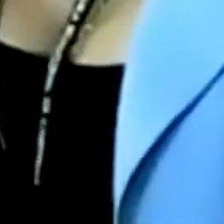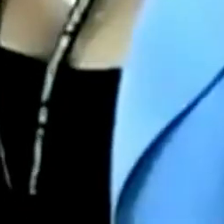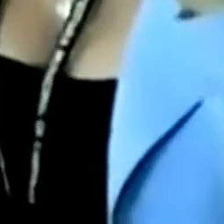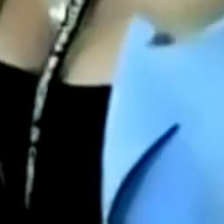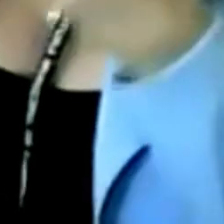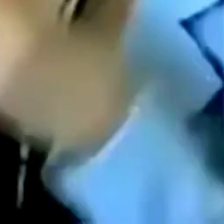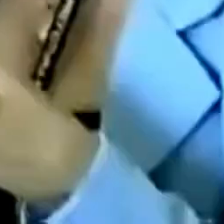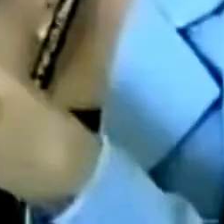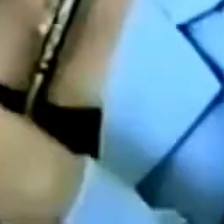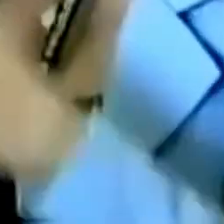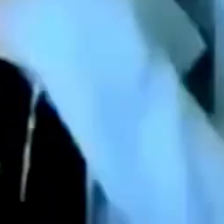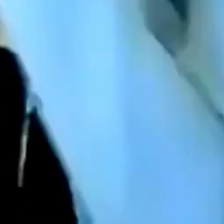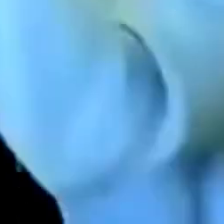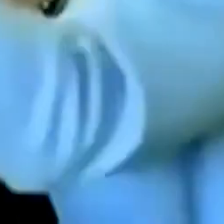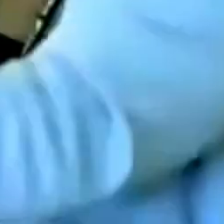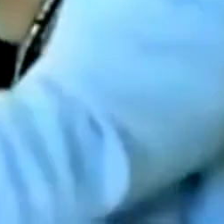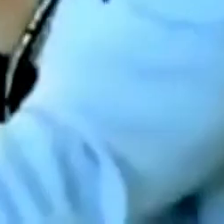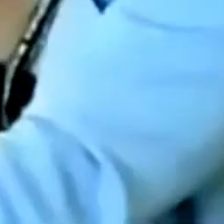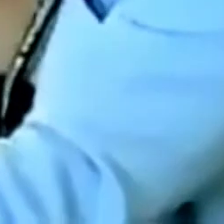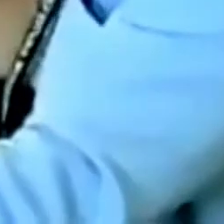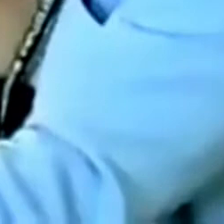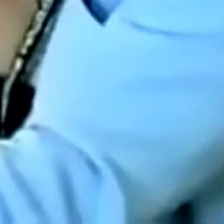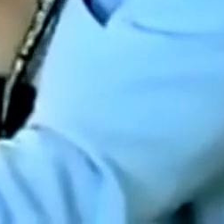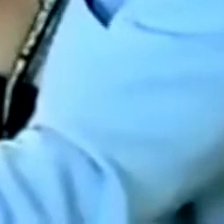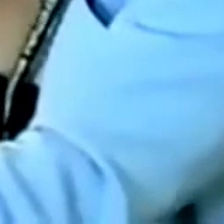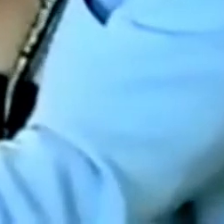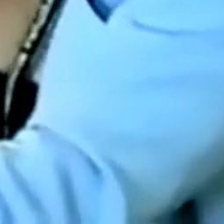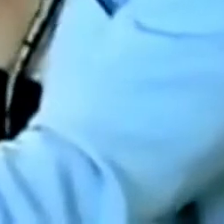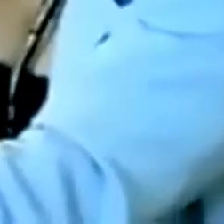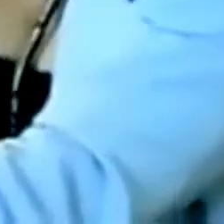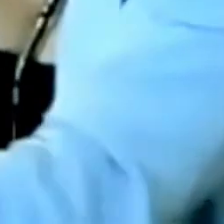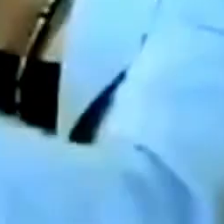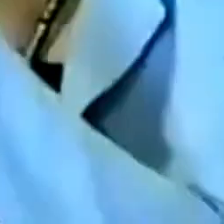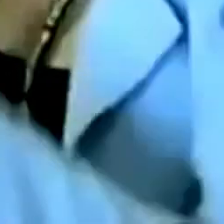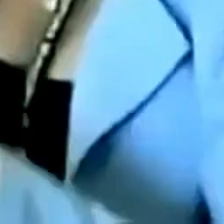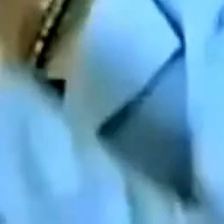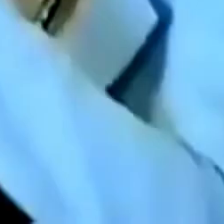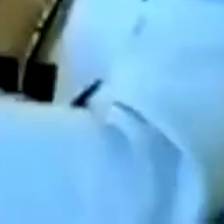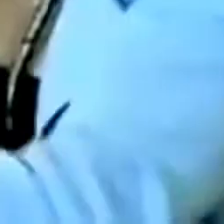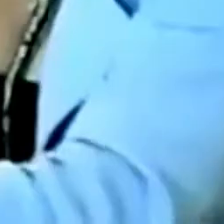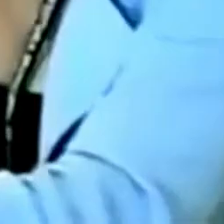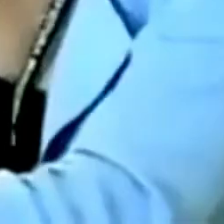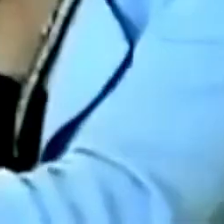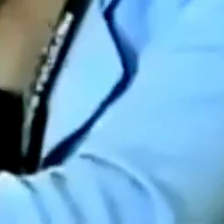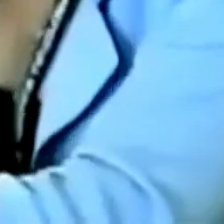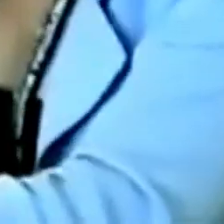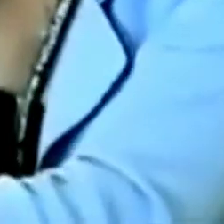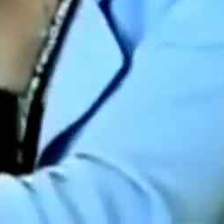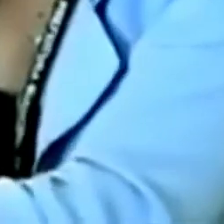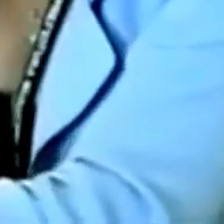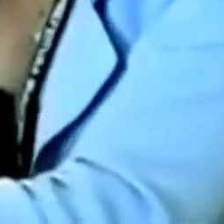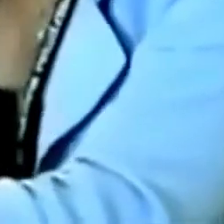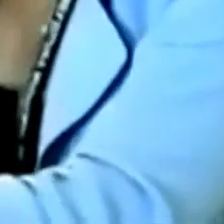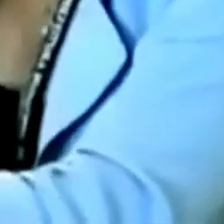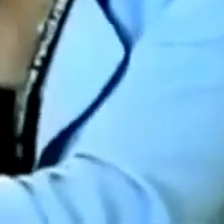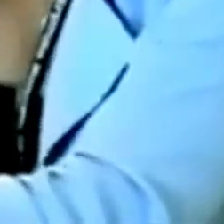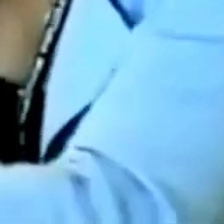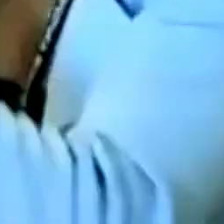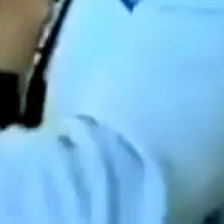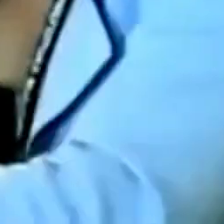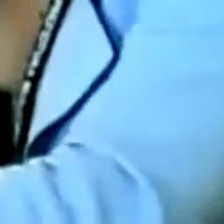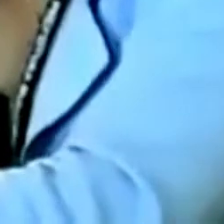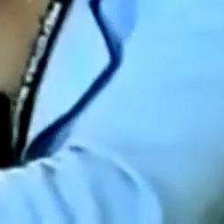e eu posso garantir a ata vai repetir isso e foi votado o olho da minha idade